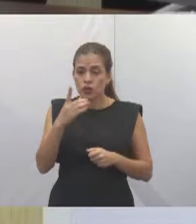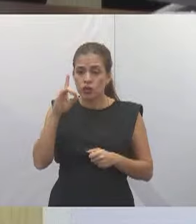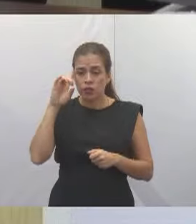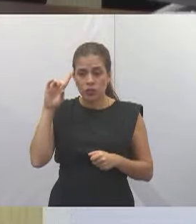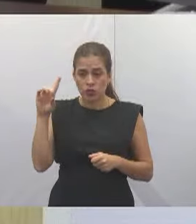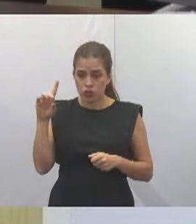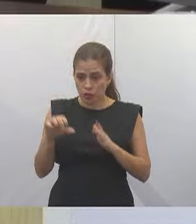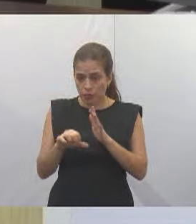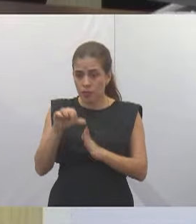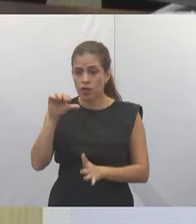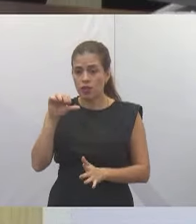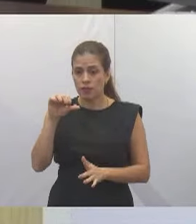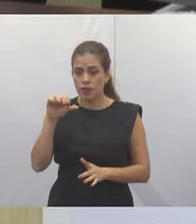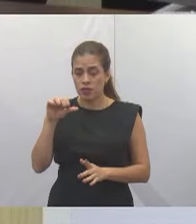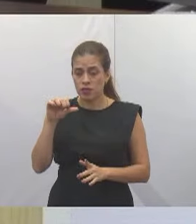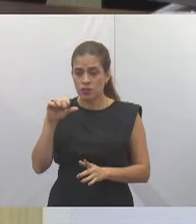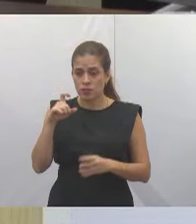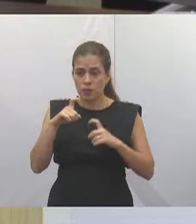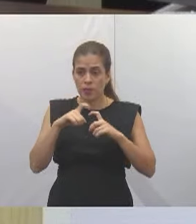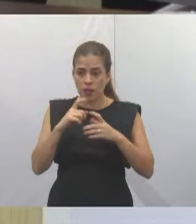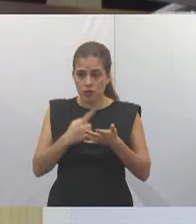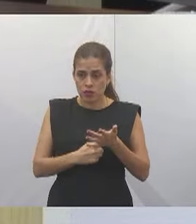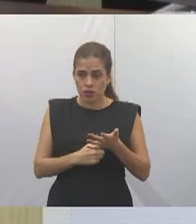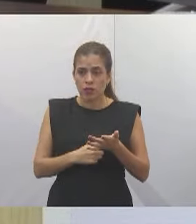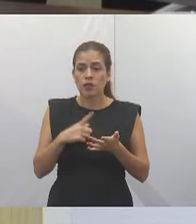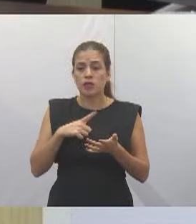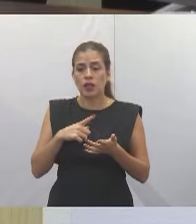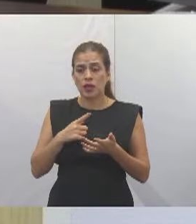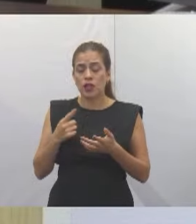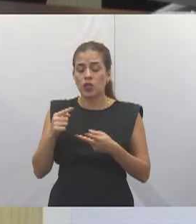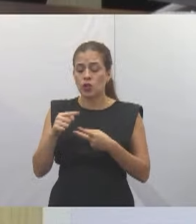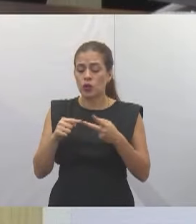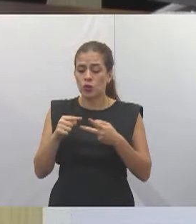uma primeira vez. Temos duas unidades que estão levando